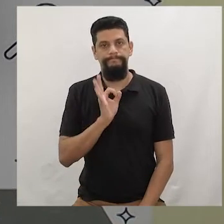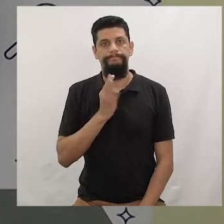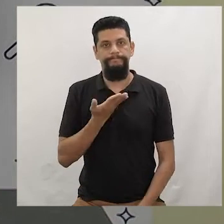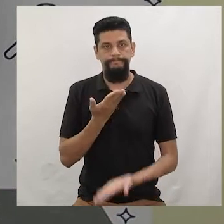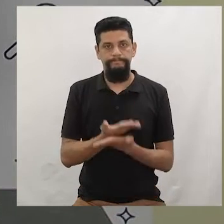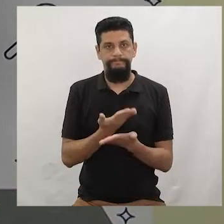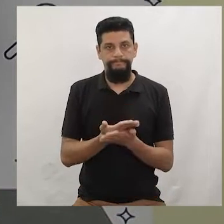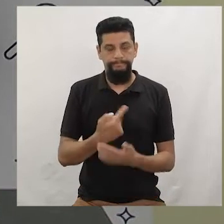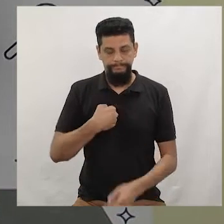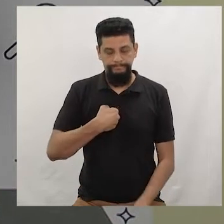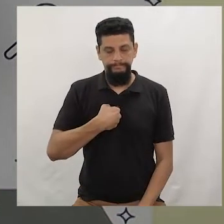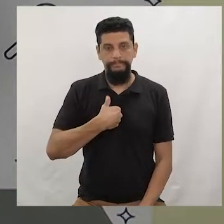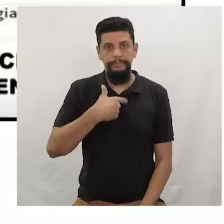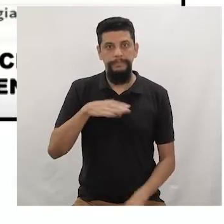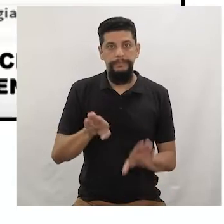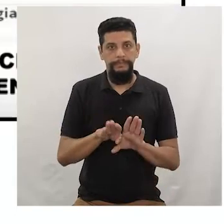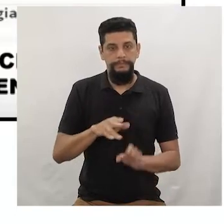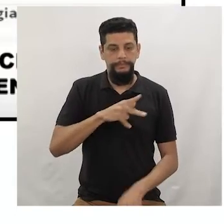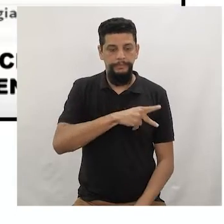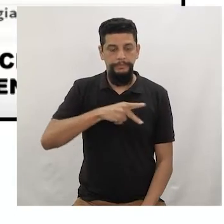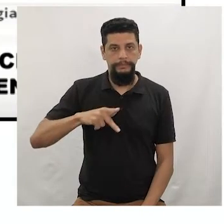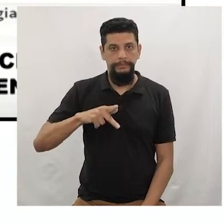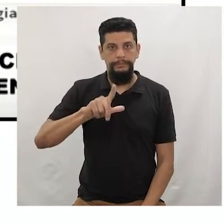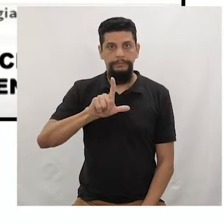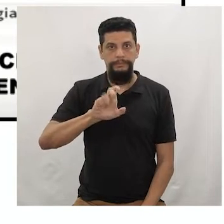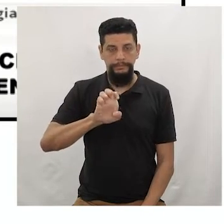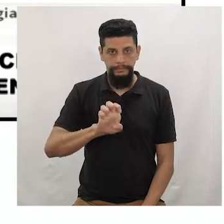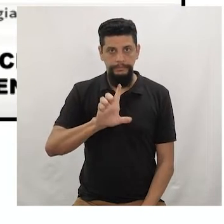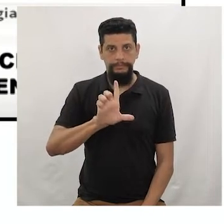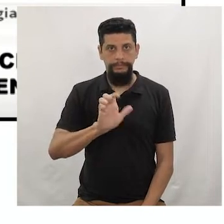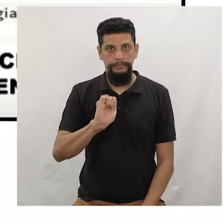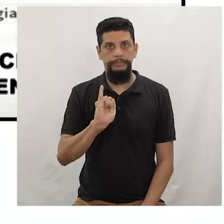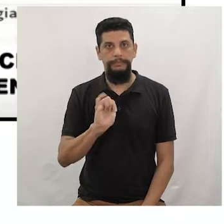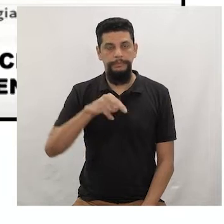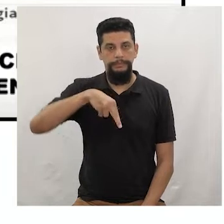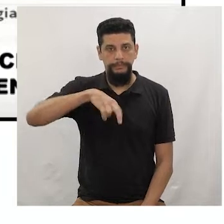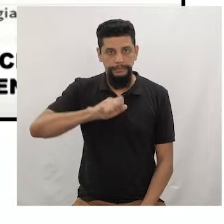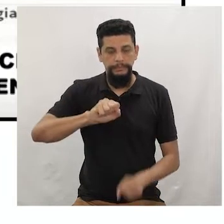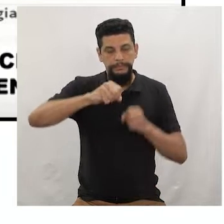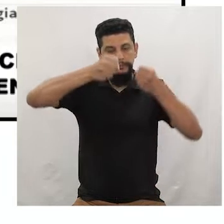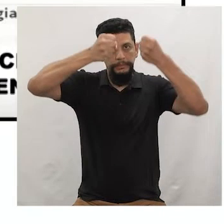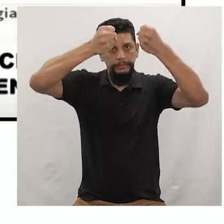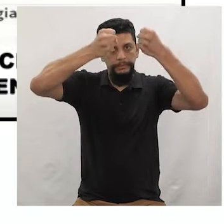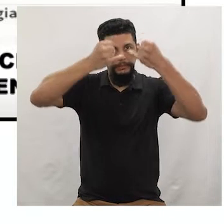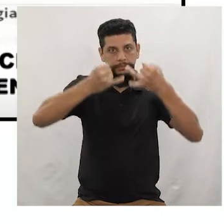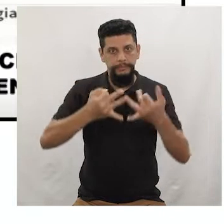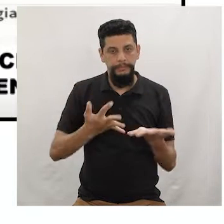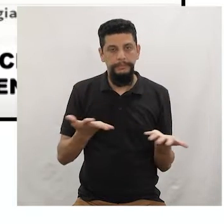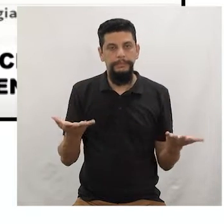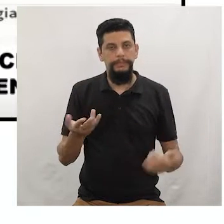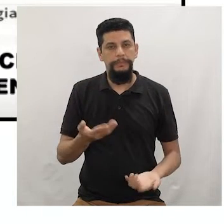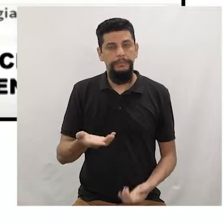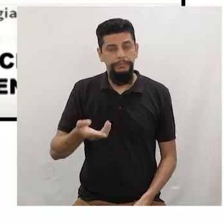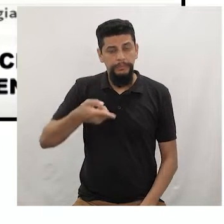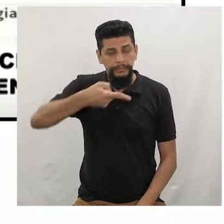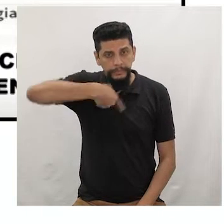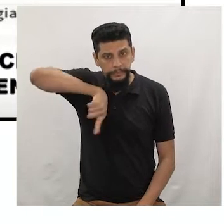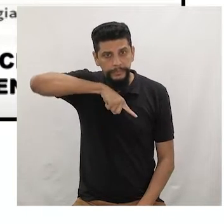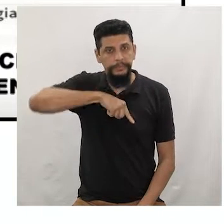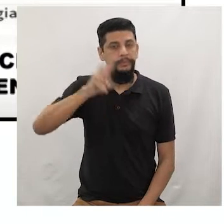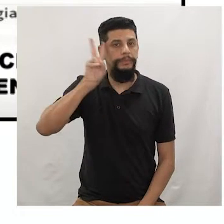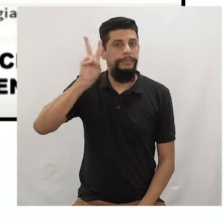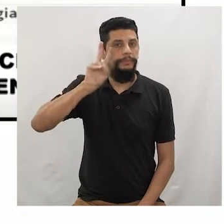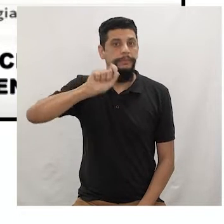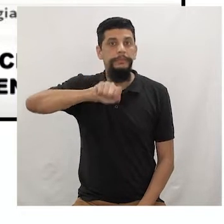A aula que eu e a professora Elaine falamos e explicamos, a gente